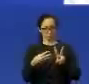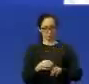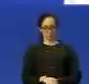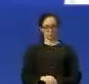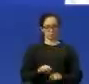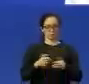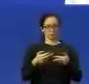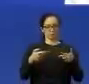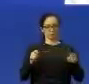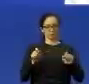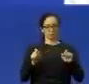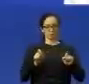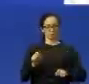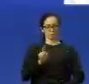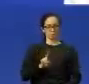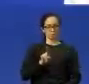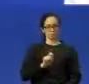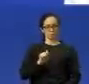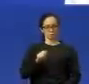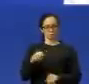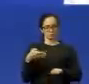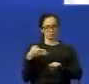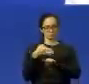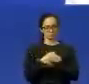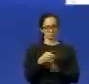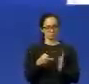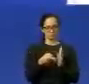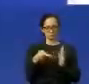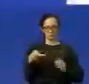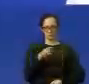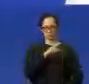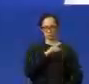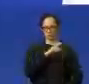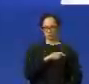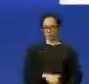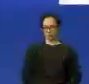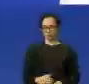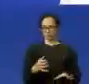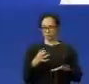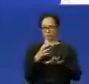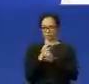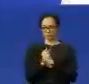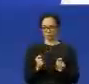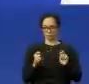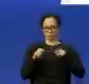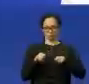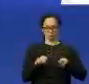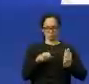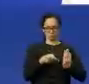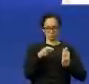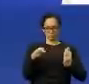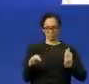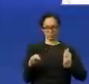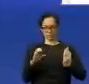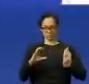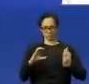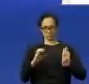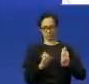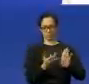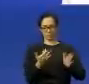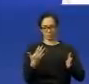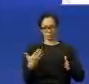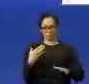tipo de material a ser utilizado pelo setor de produção, né? Então, você vai calcular a distância entre B e C, né? E